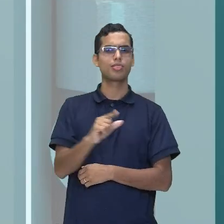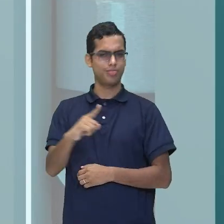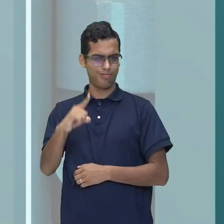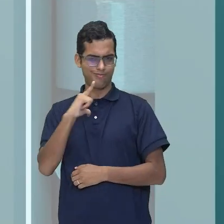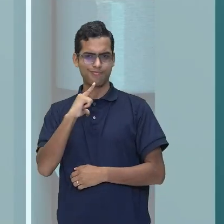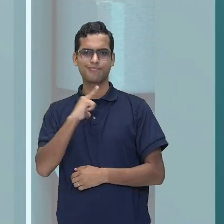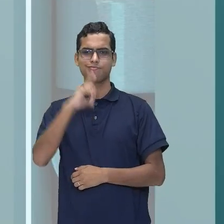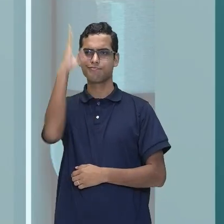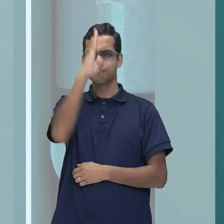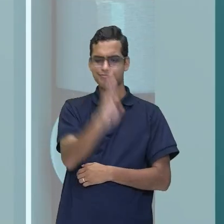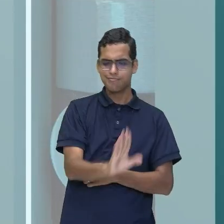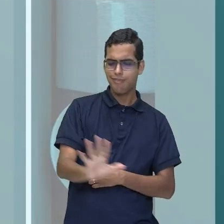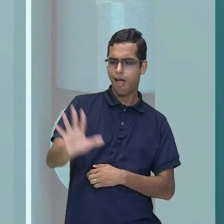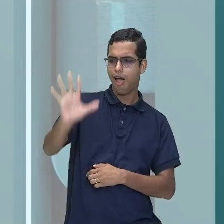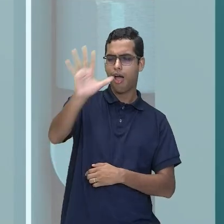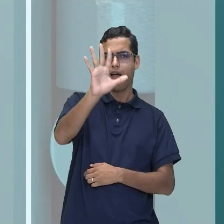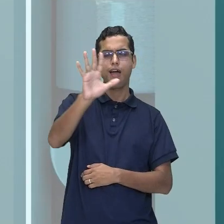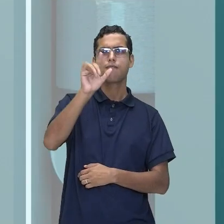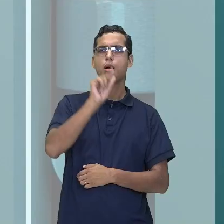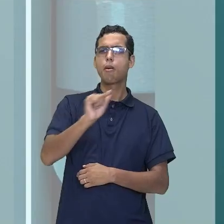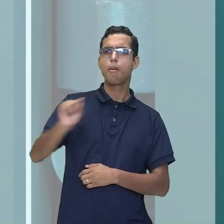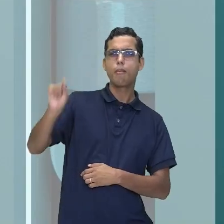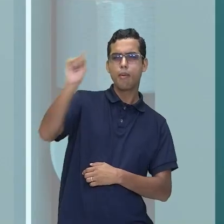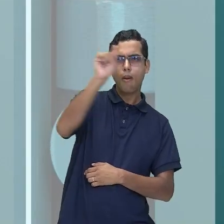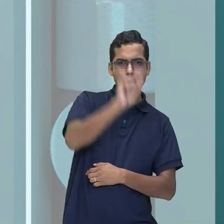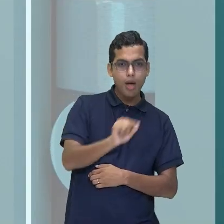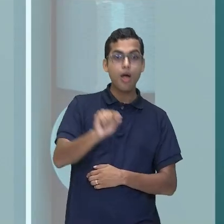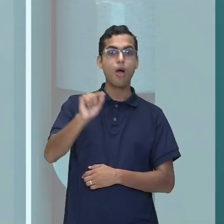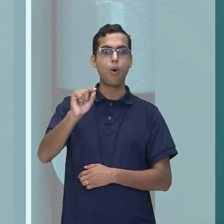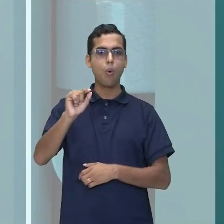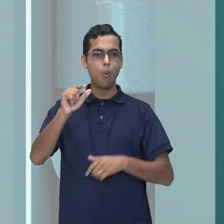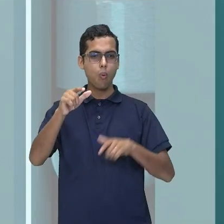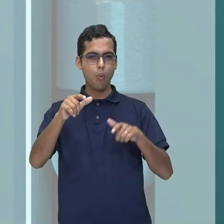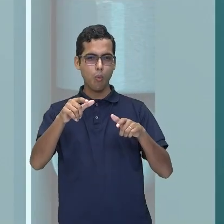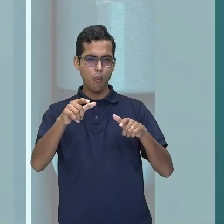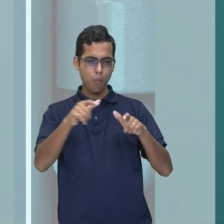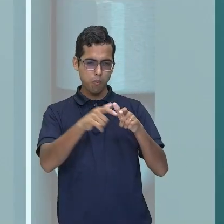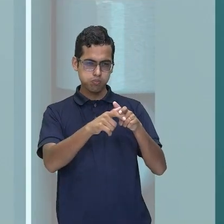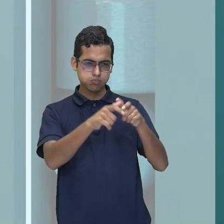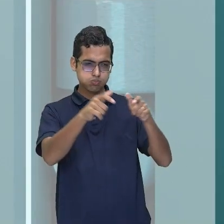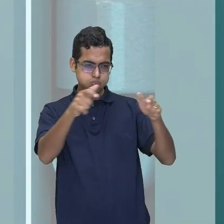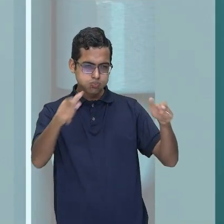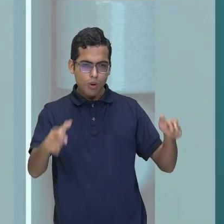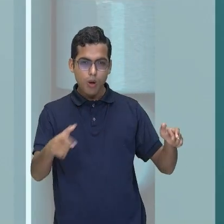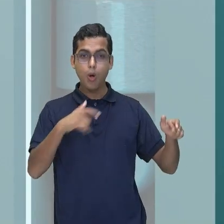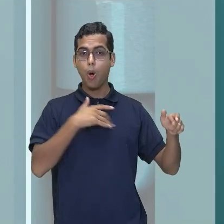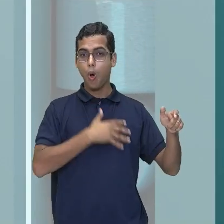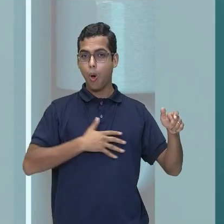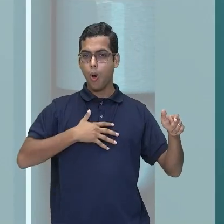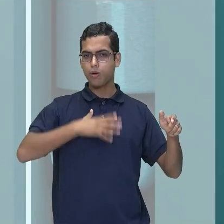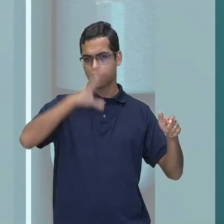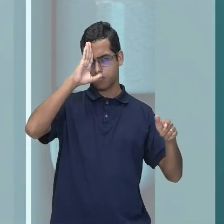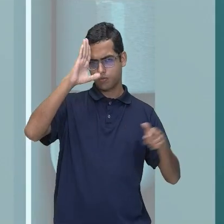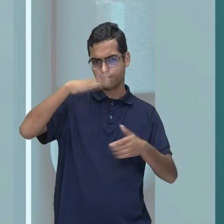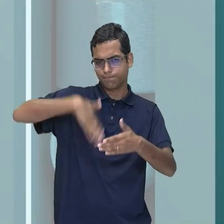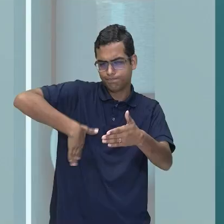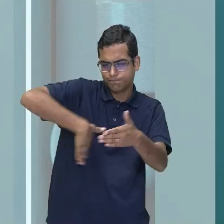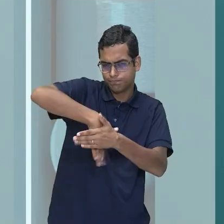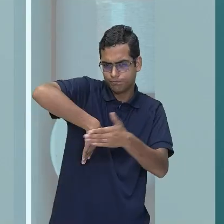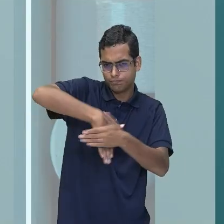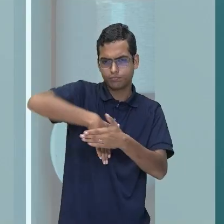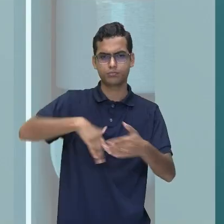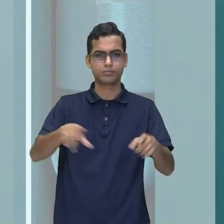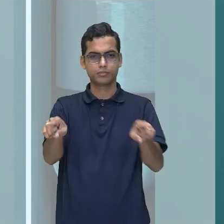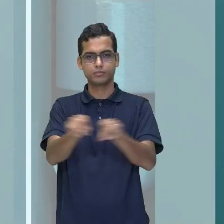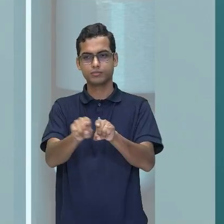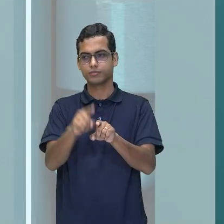futebol. Mas existem lugares também, inclusive no interior do Amazonas, que também praticam o